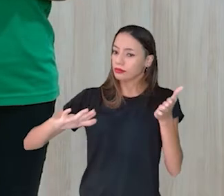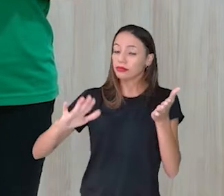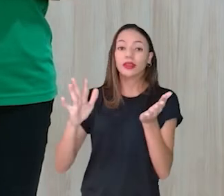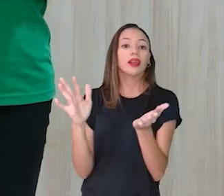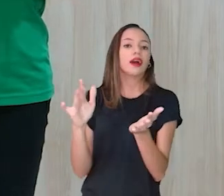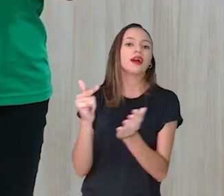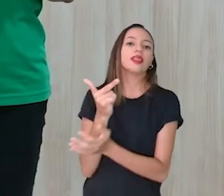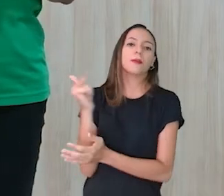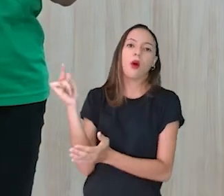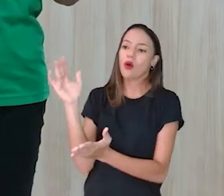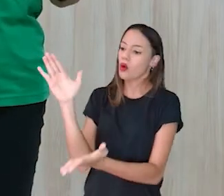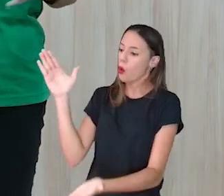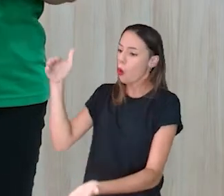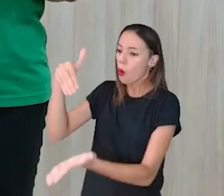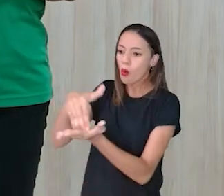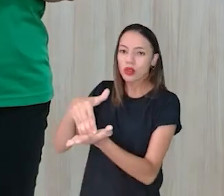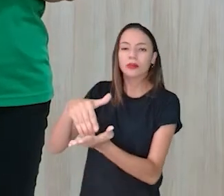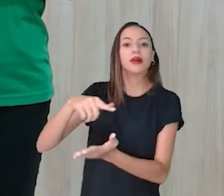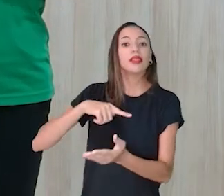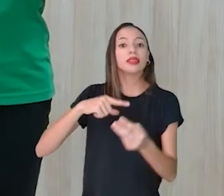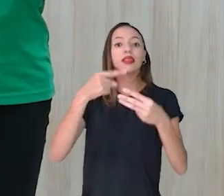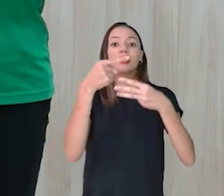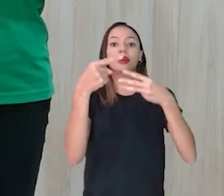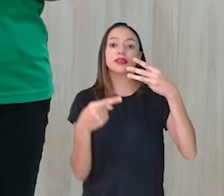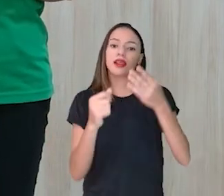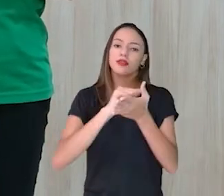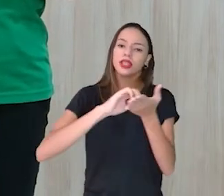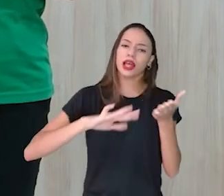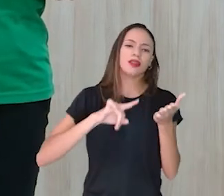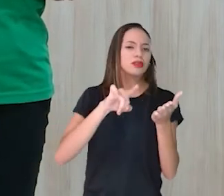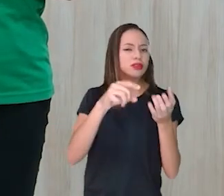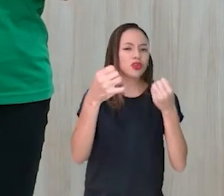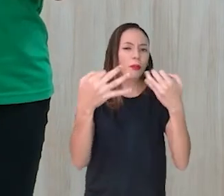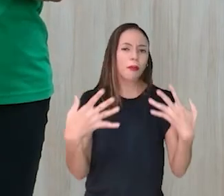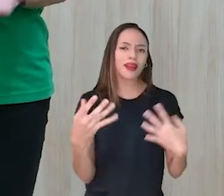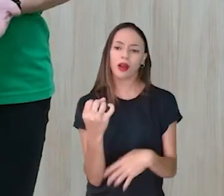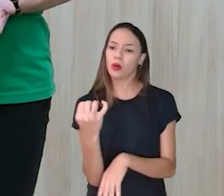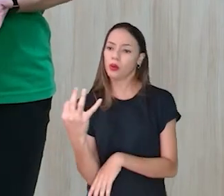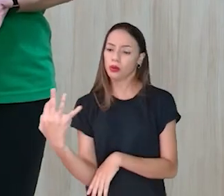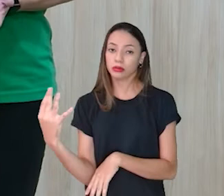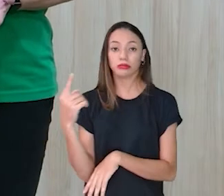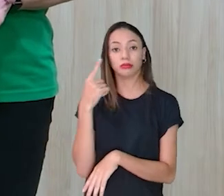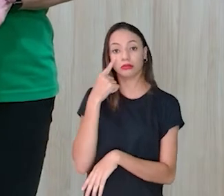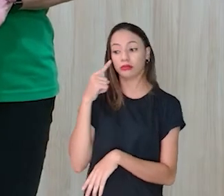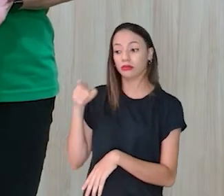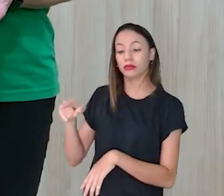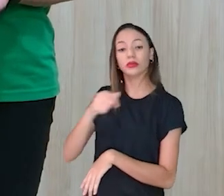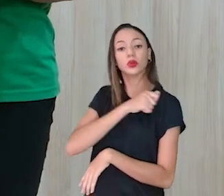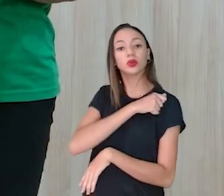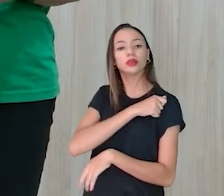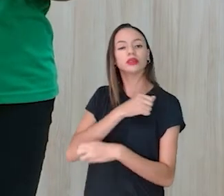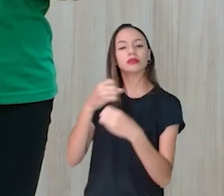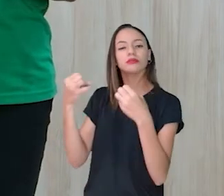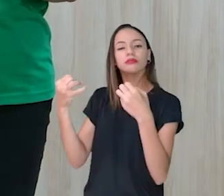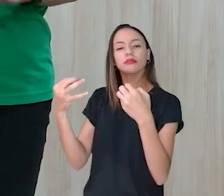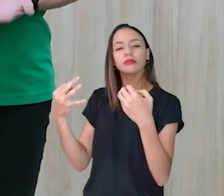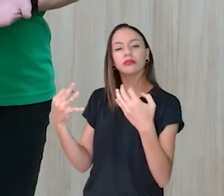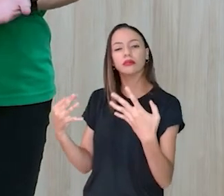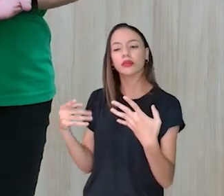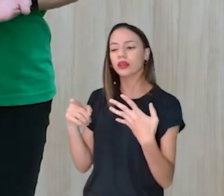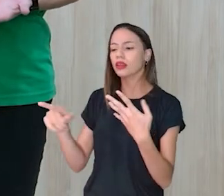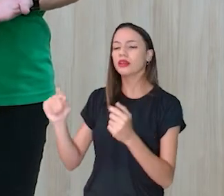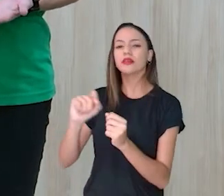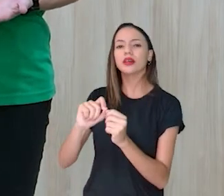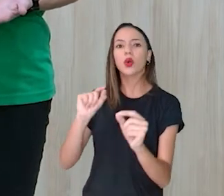a outra. Serão 3 atividades, 2, enfim. Explicar para esse estudante o que é que ele vai fazer